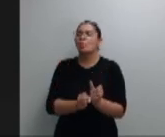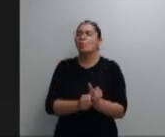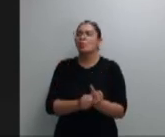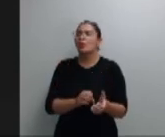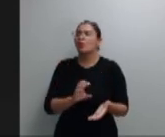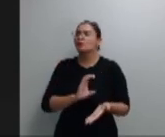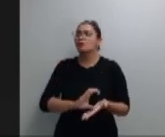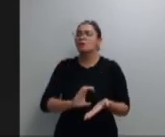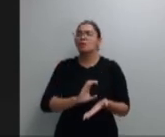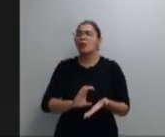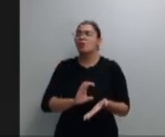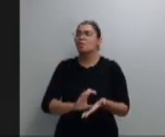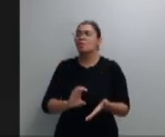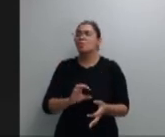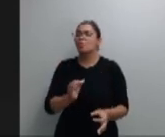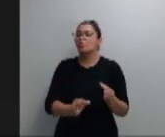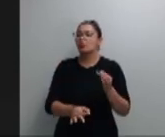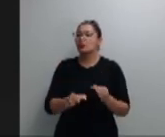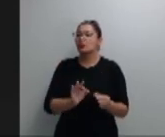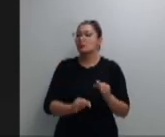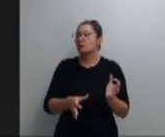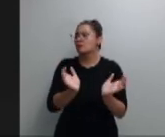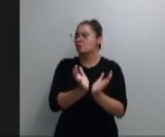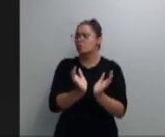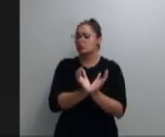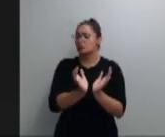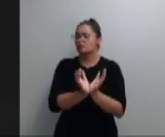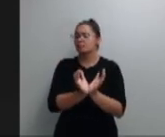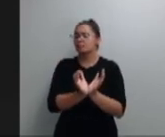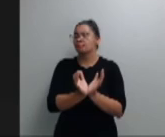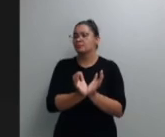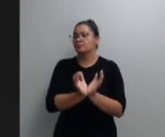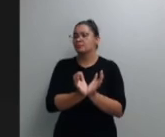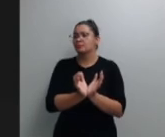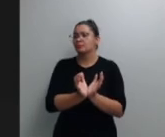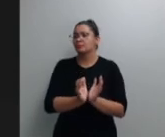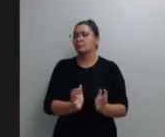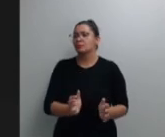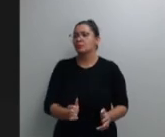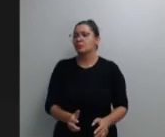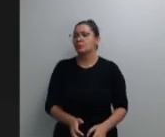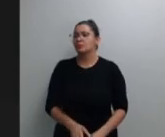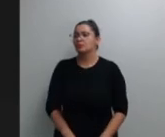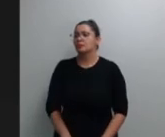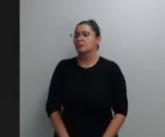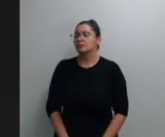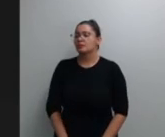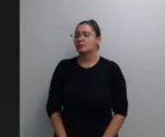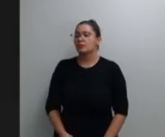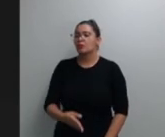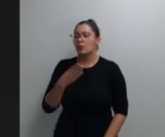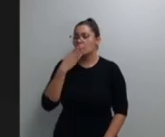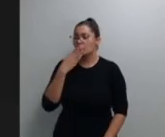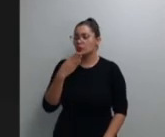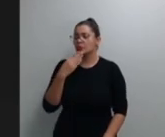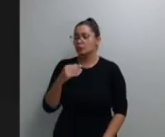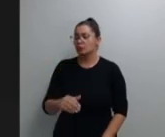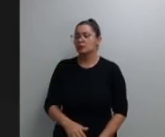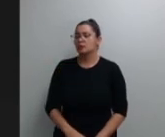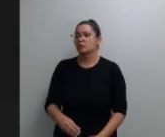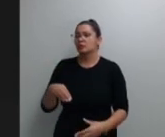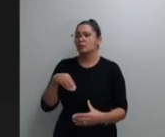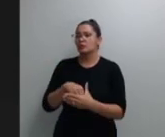monofásico tá sendo julgado na sessão né então eu sou até o relator lá na sessão tá com o voto visto do ministro Napoleão eu tô